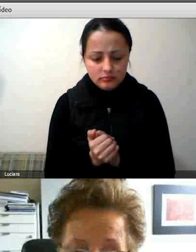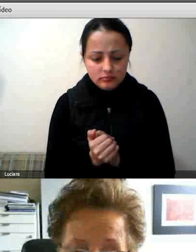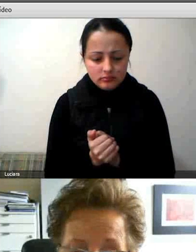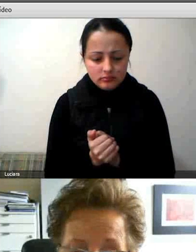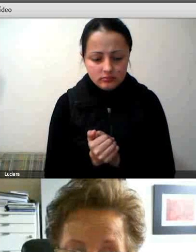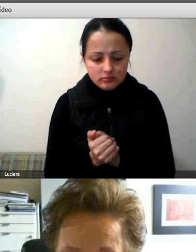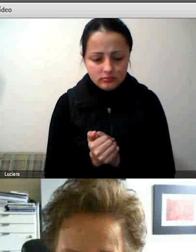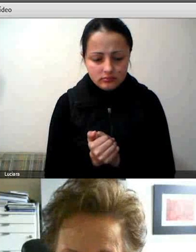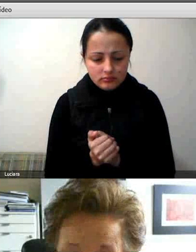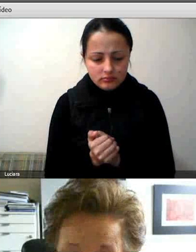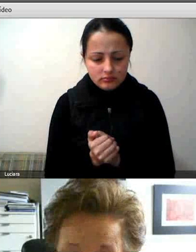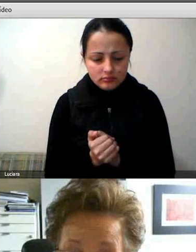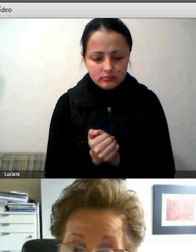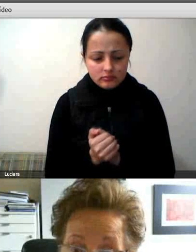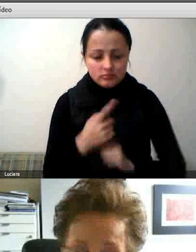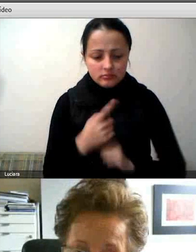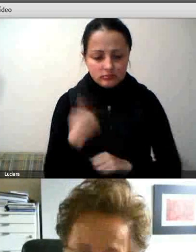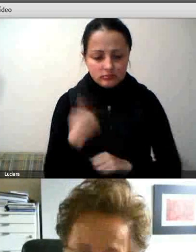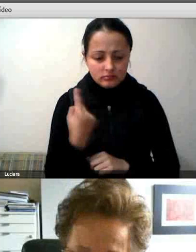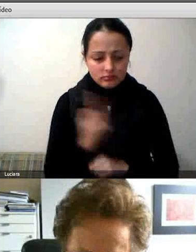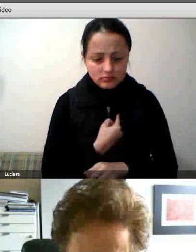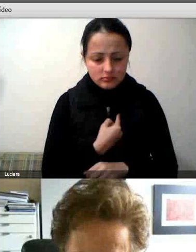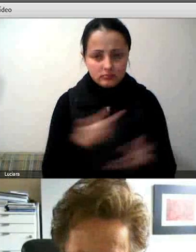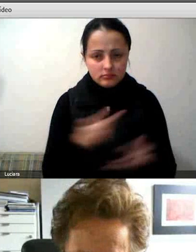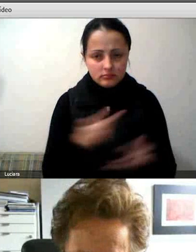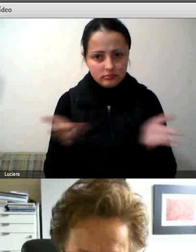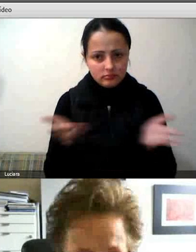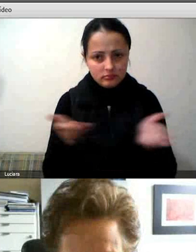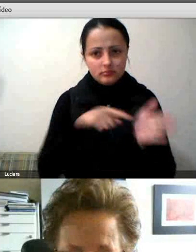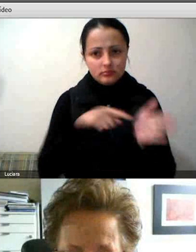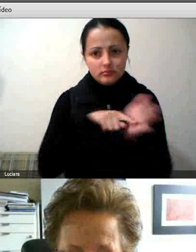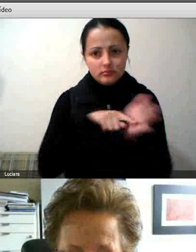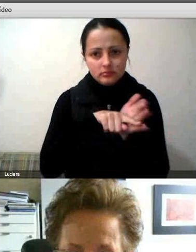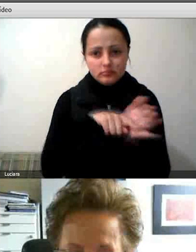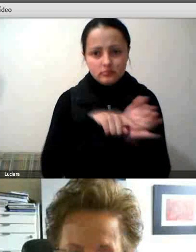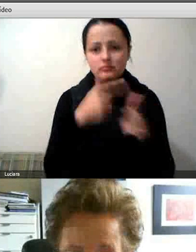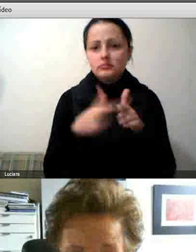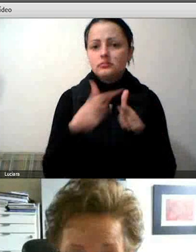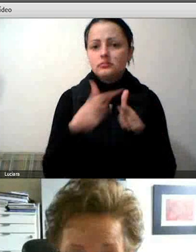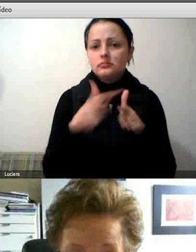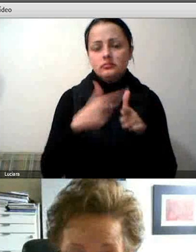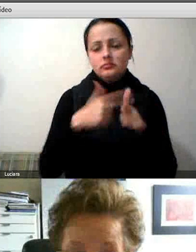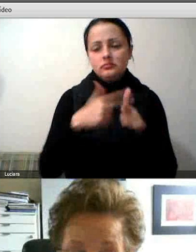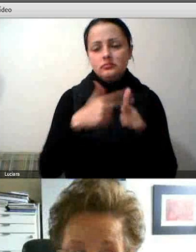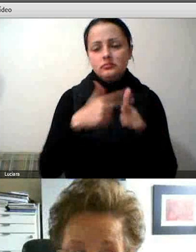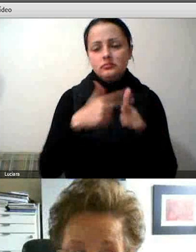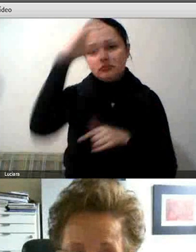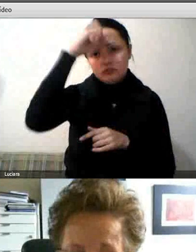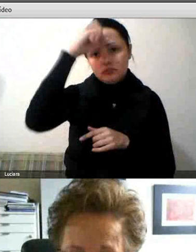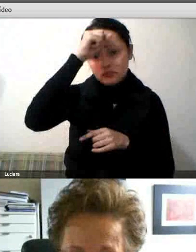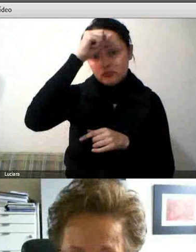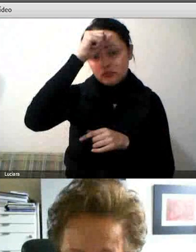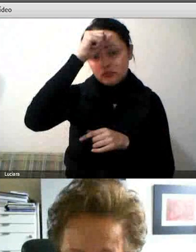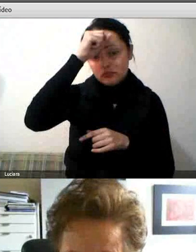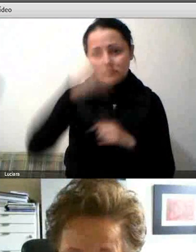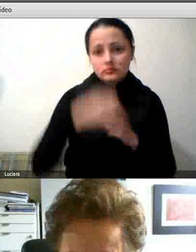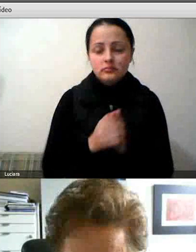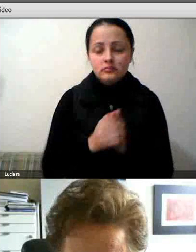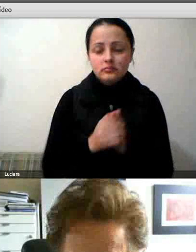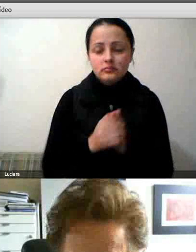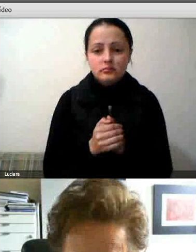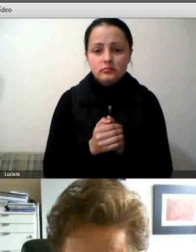criança não está aprendendo. E, sobretudo, nós temos 25, 30 anos de pesquisa no LEC, que é Laboratório